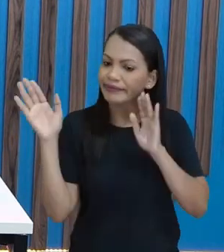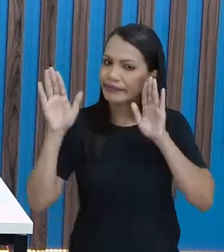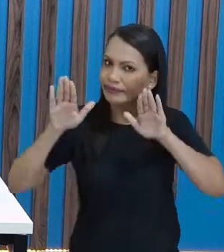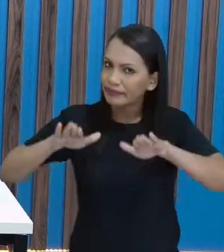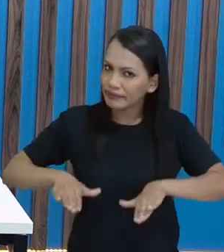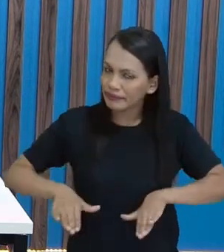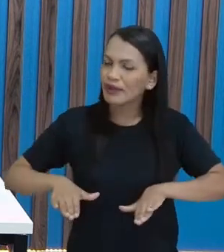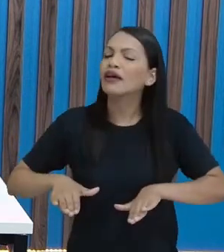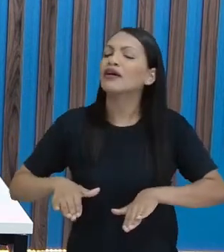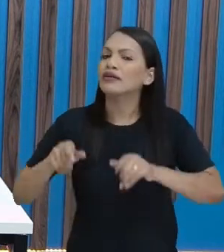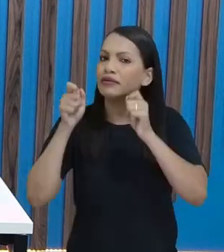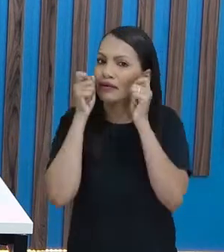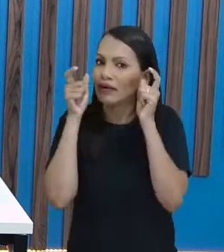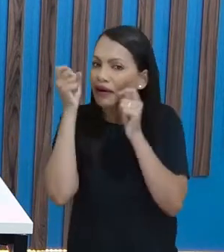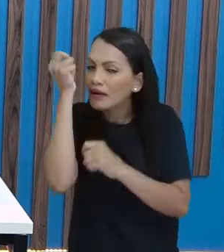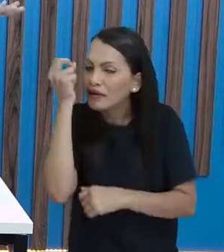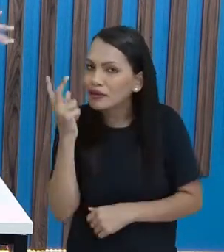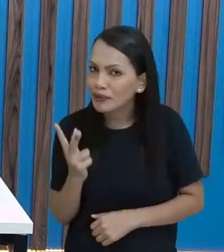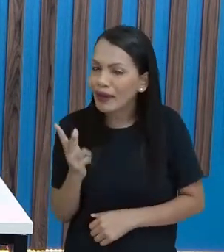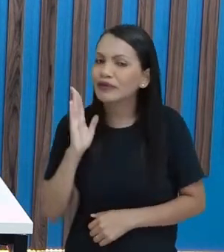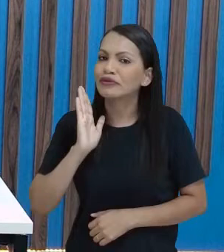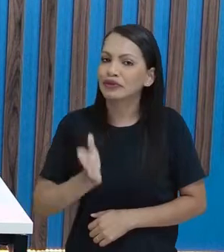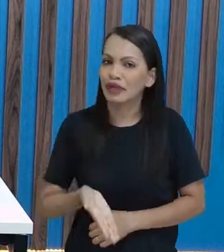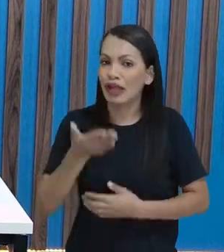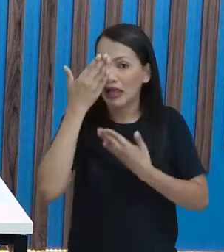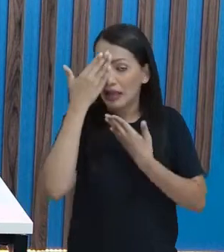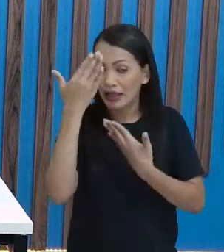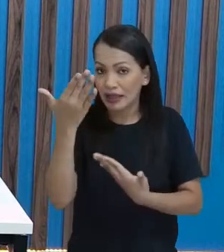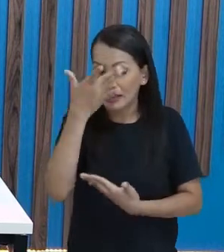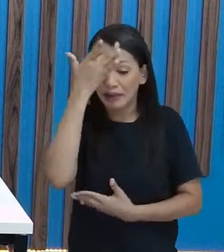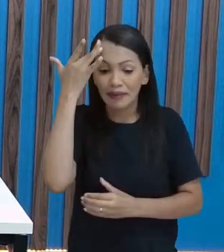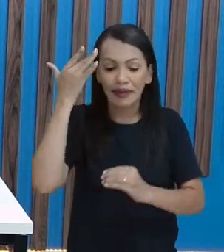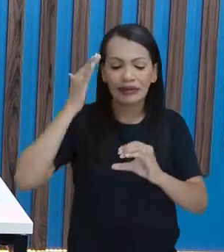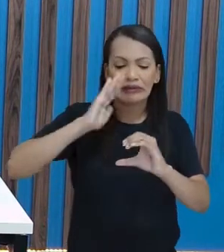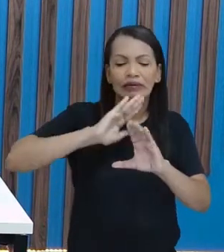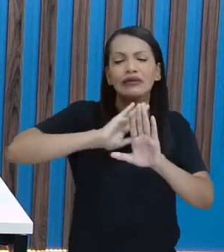bem mais espertos do que vocês já são. Agradeço a produção,